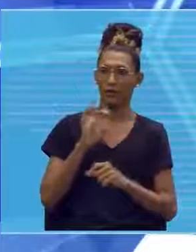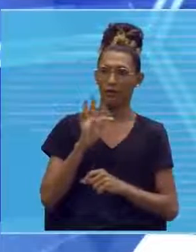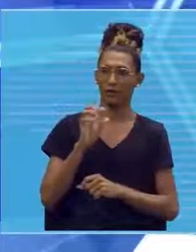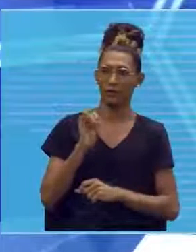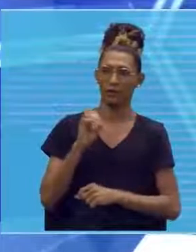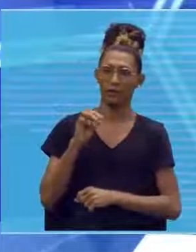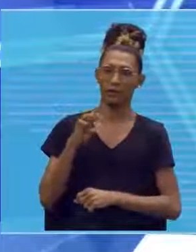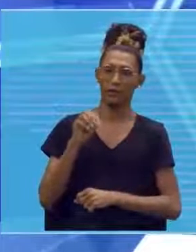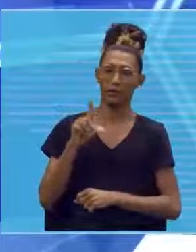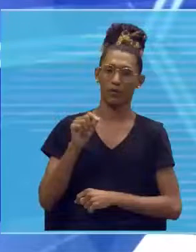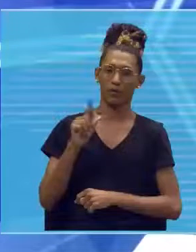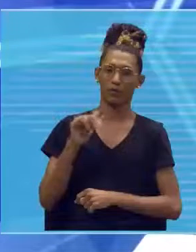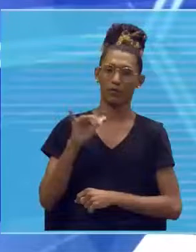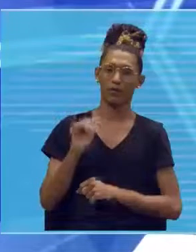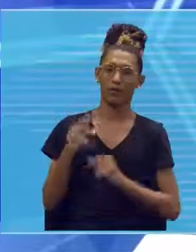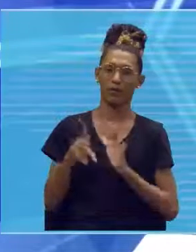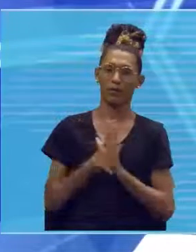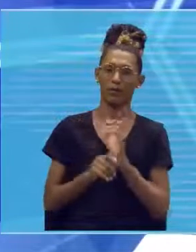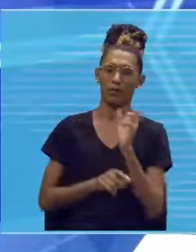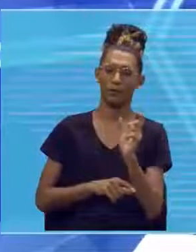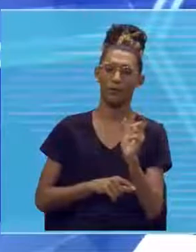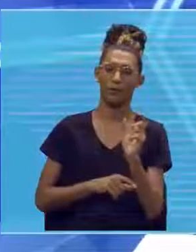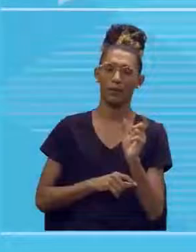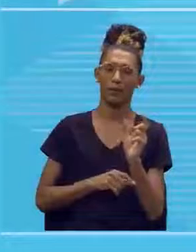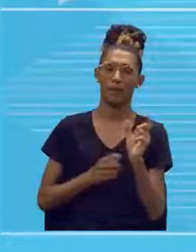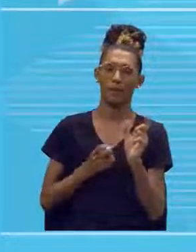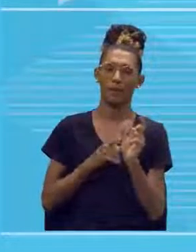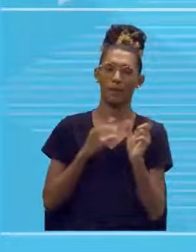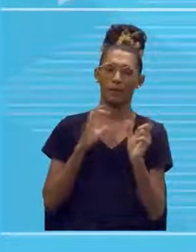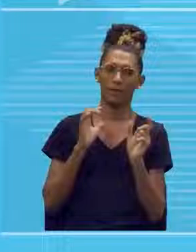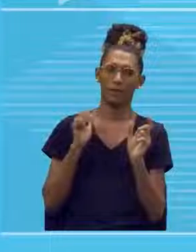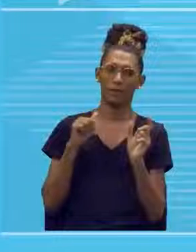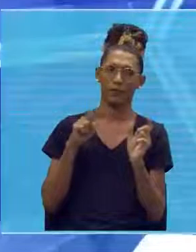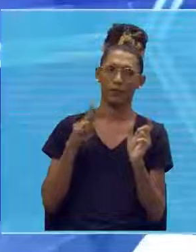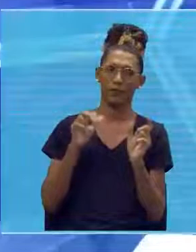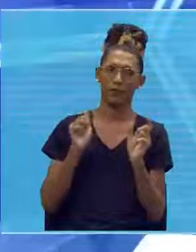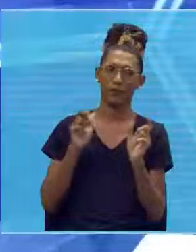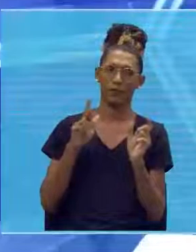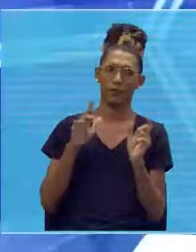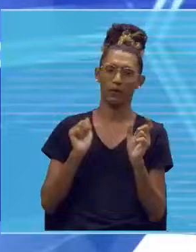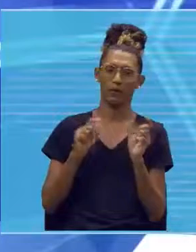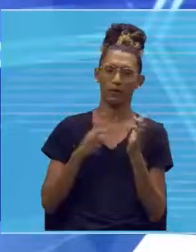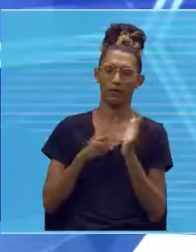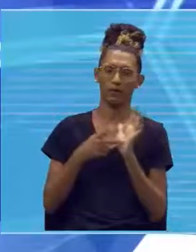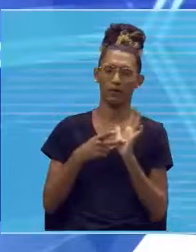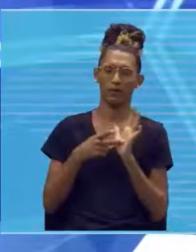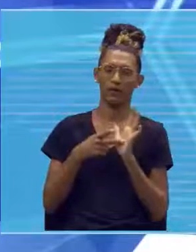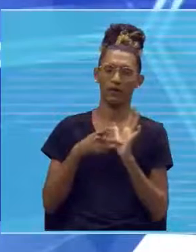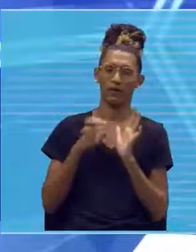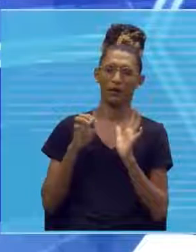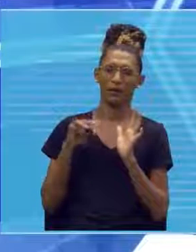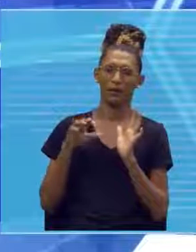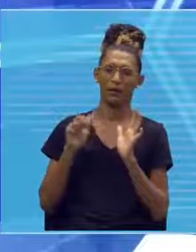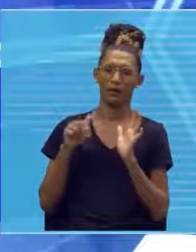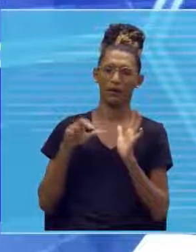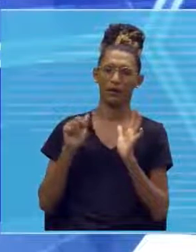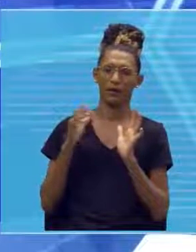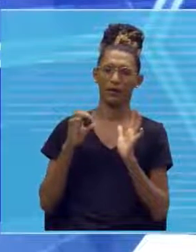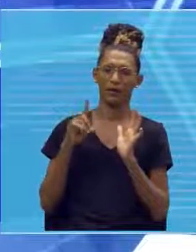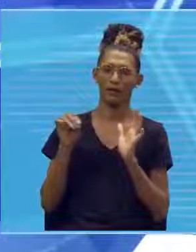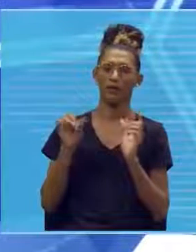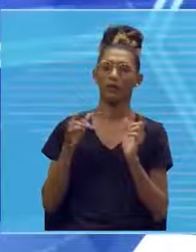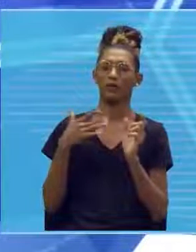da palavra o termo Clara significa emanação eo termo